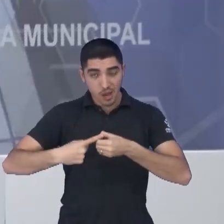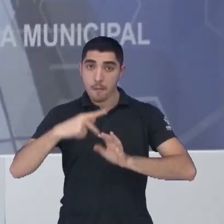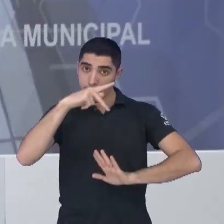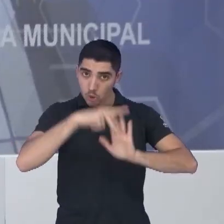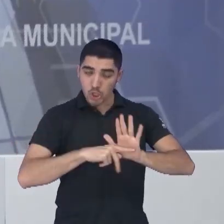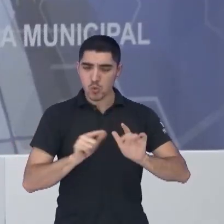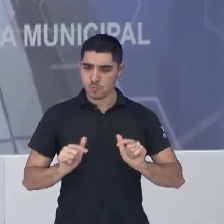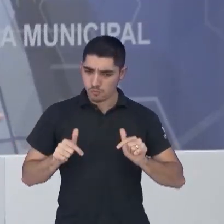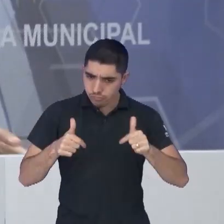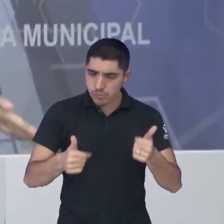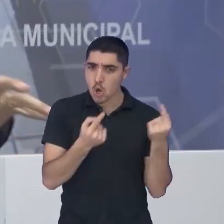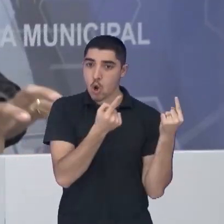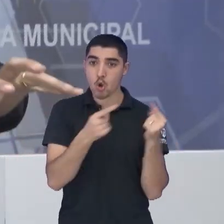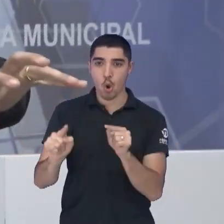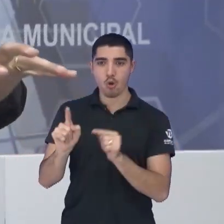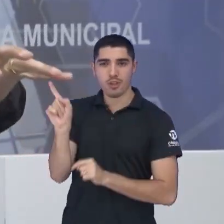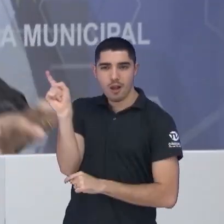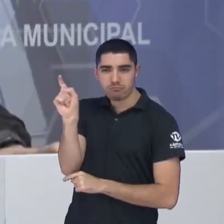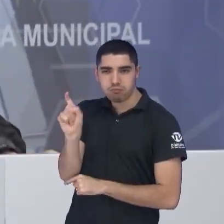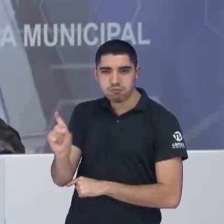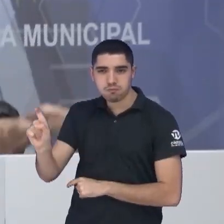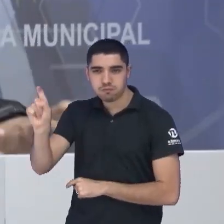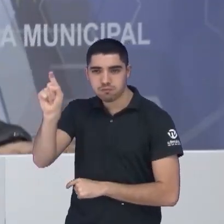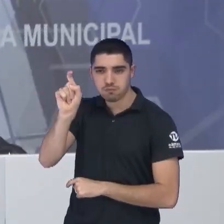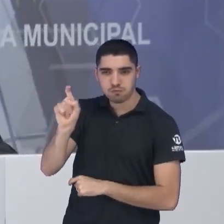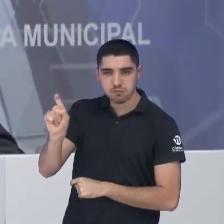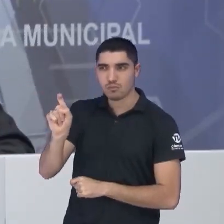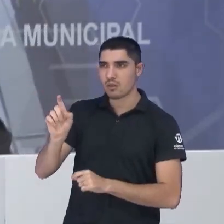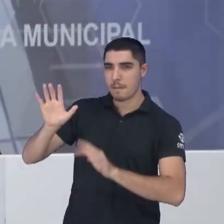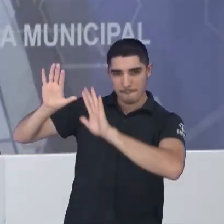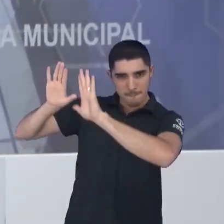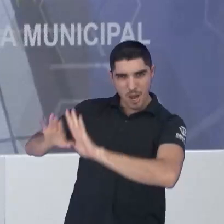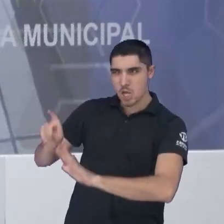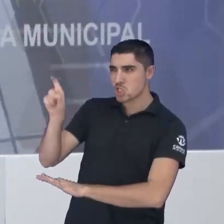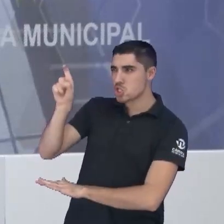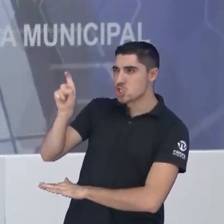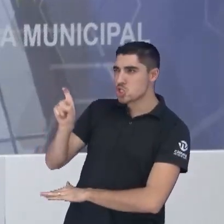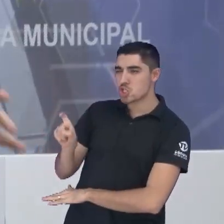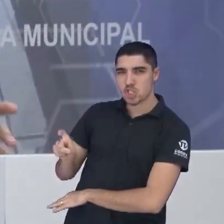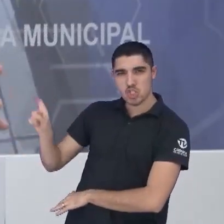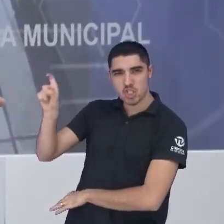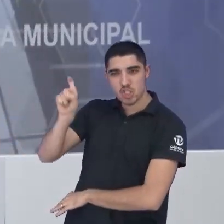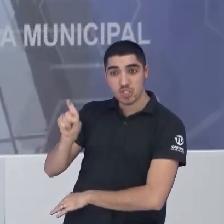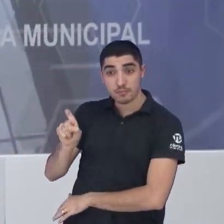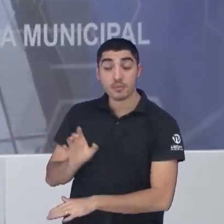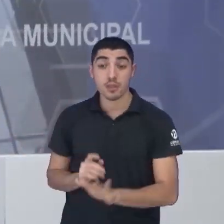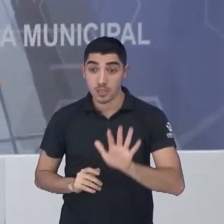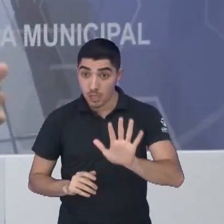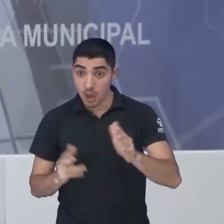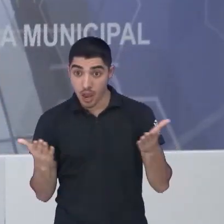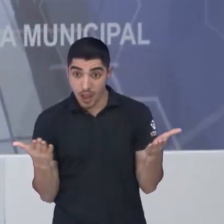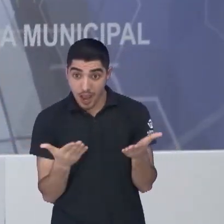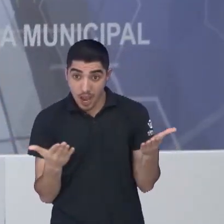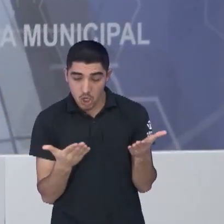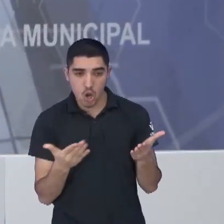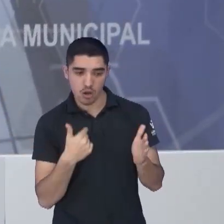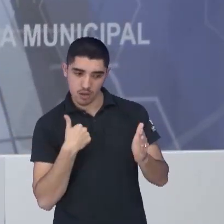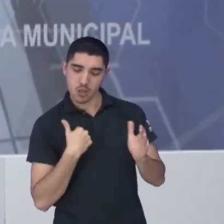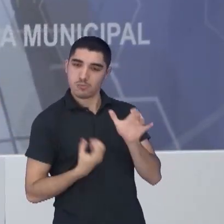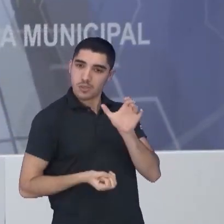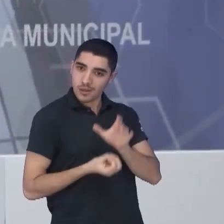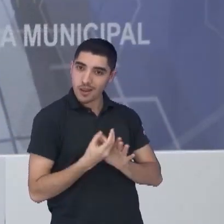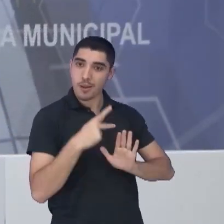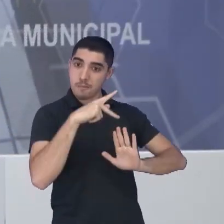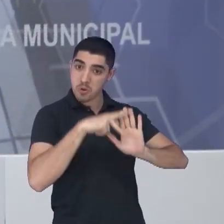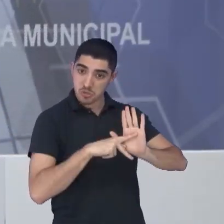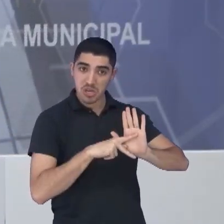a pichação. O que a gente faz aqui, mais uma vez, é trazer uma legislação municipal que está dando certo em